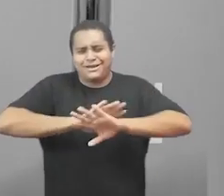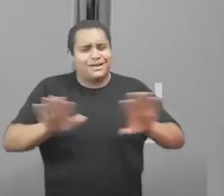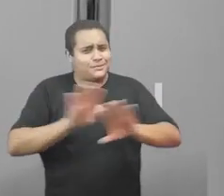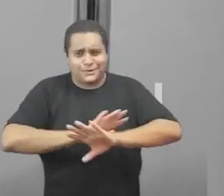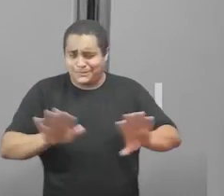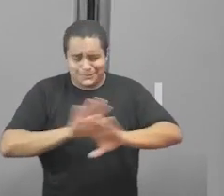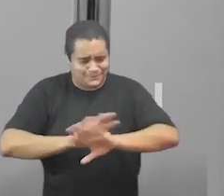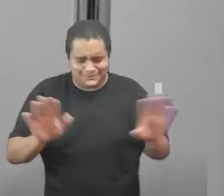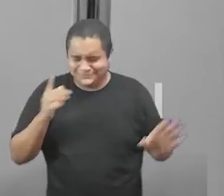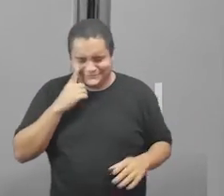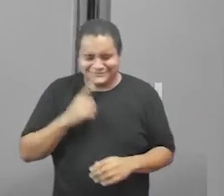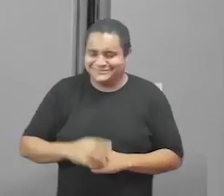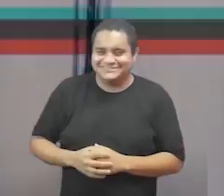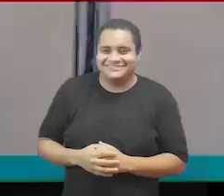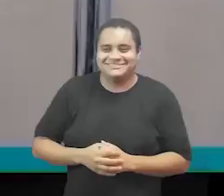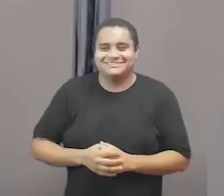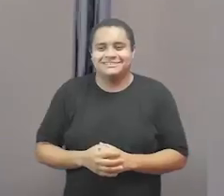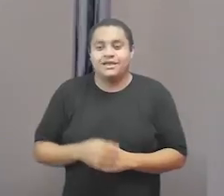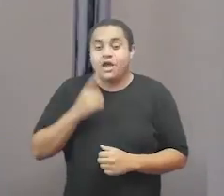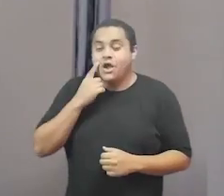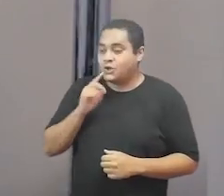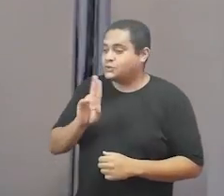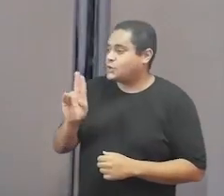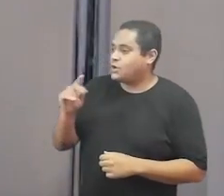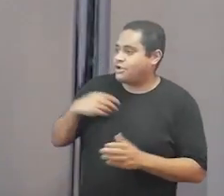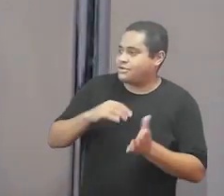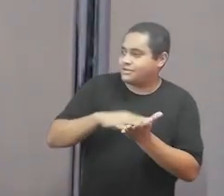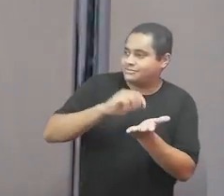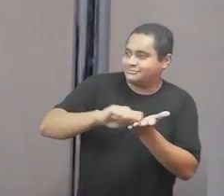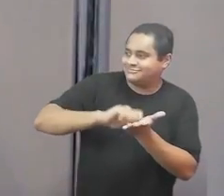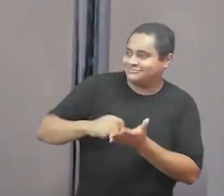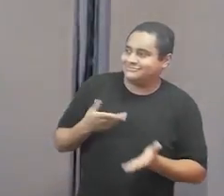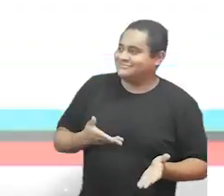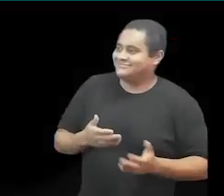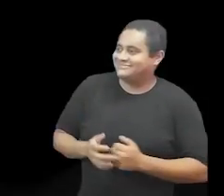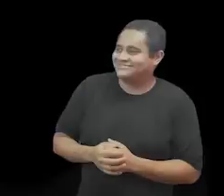Tá bom, já dei. Olha, o seu nome eu escrevi na areia.